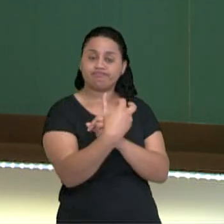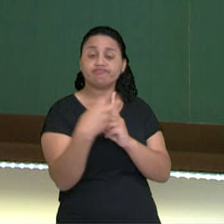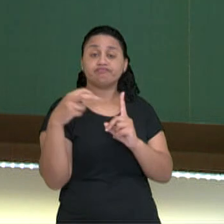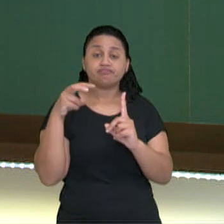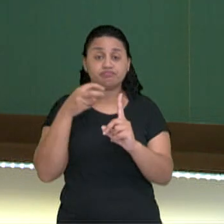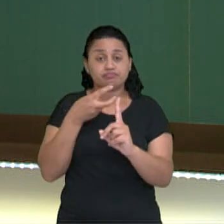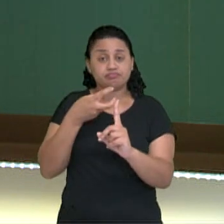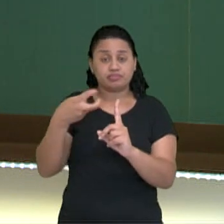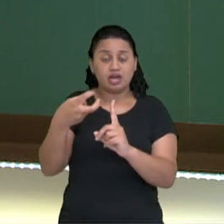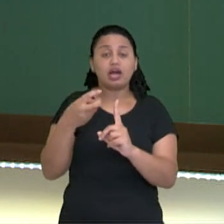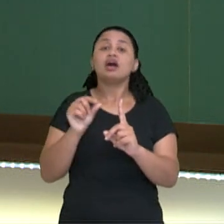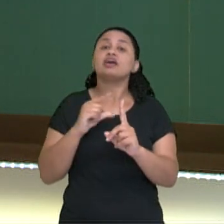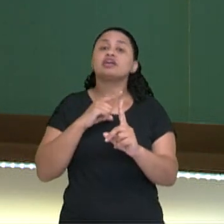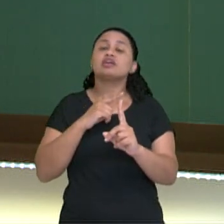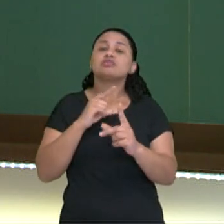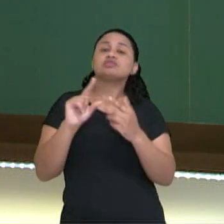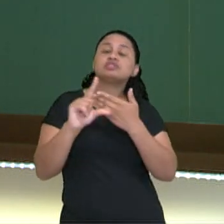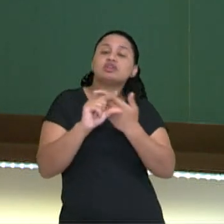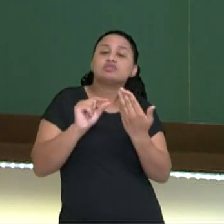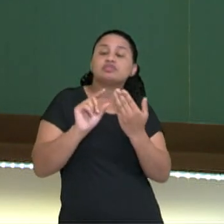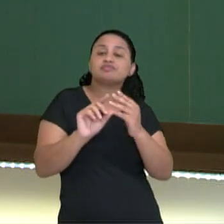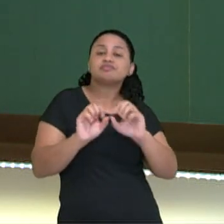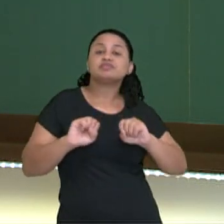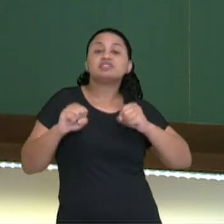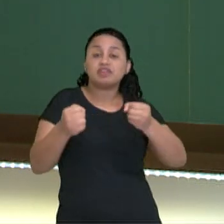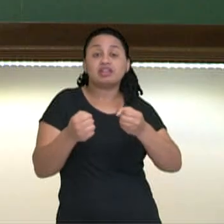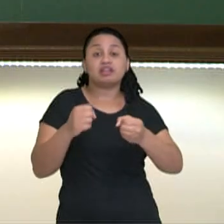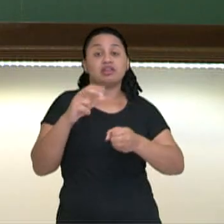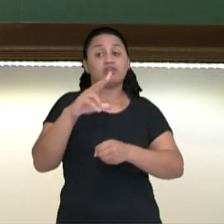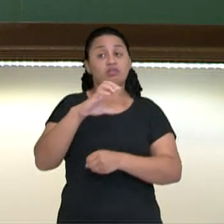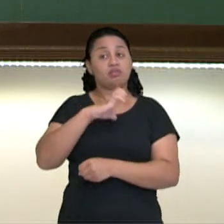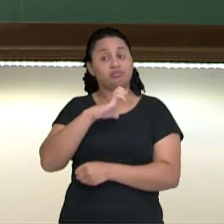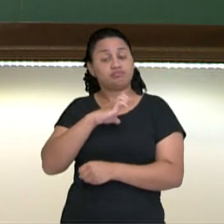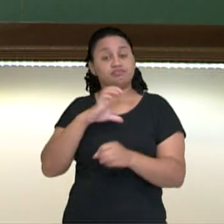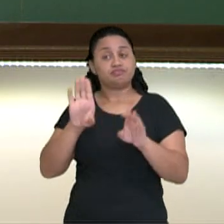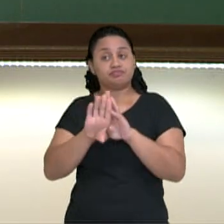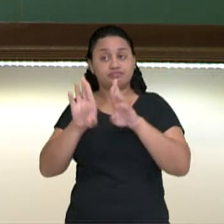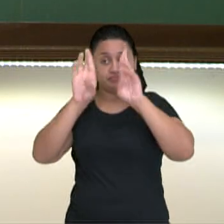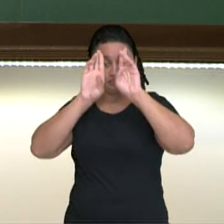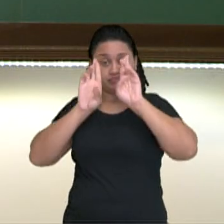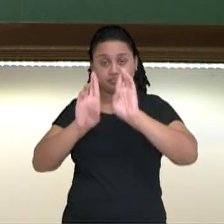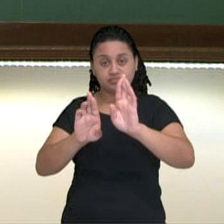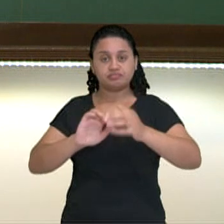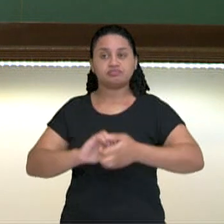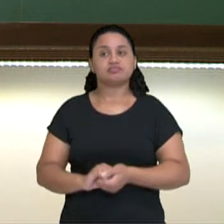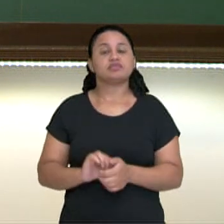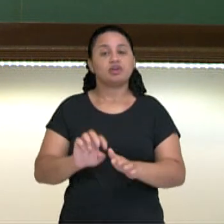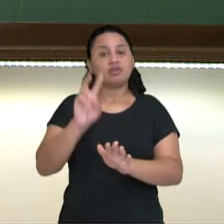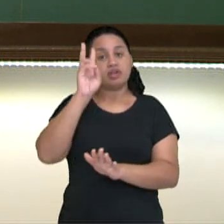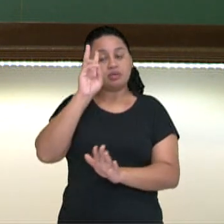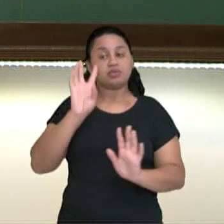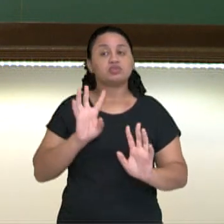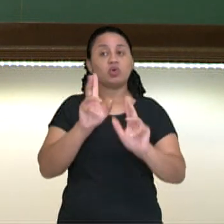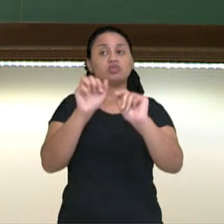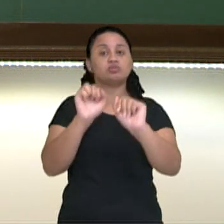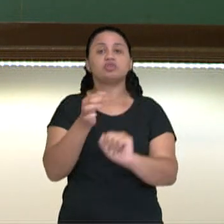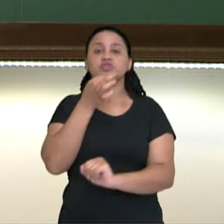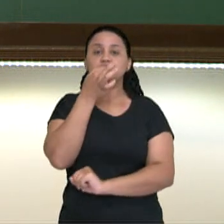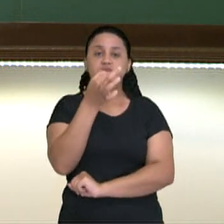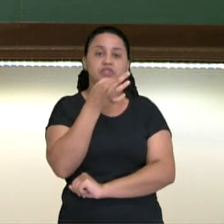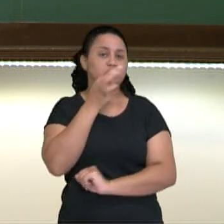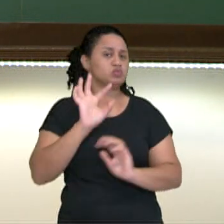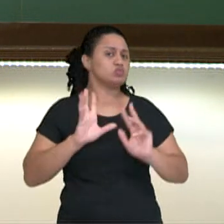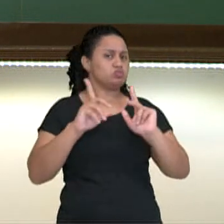defendidos pelos autores com ética e respeito. Lembre, todo mundo pode opinar, todo mundo tem o direito de opinar em